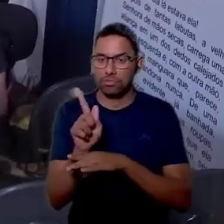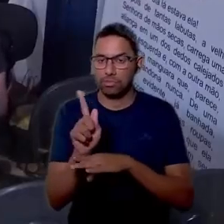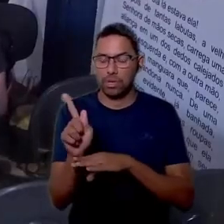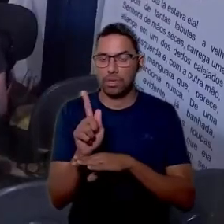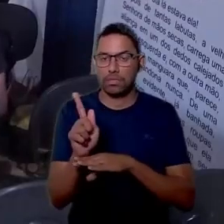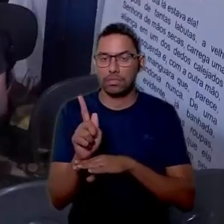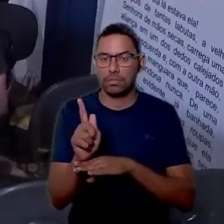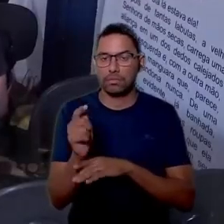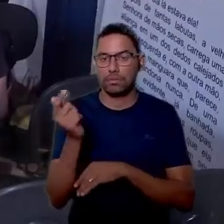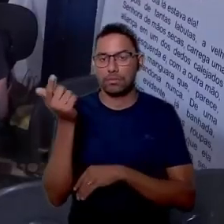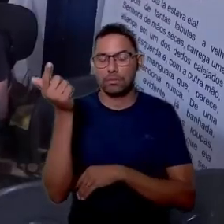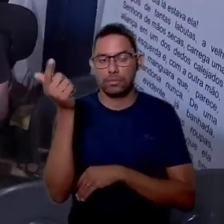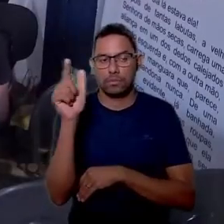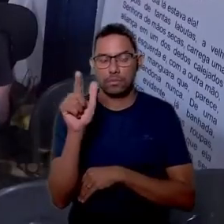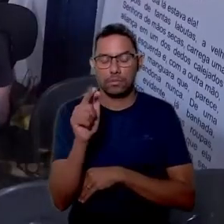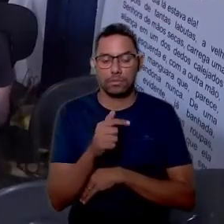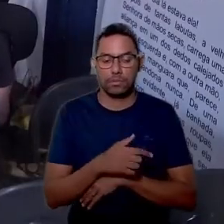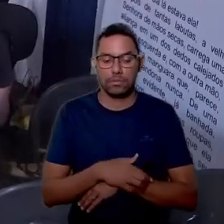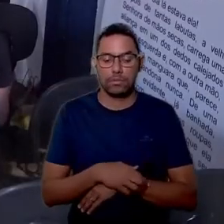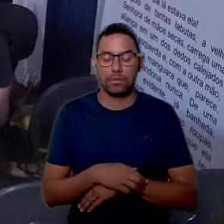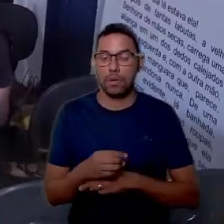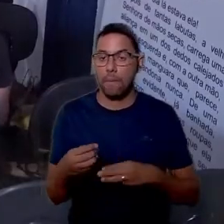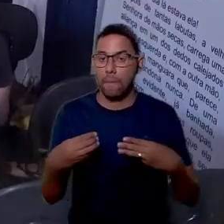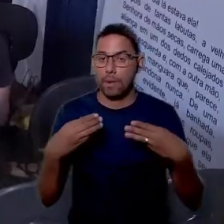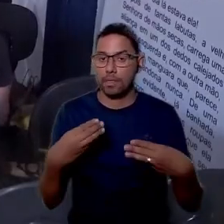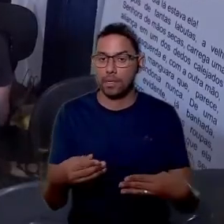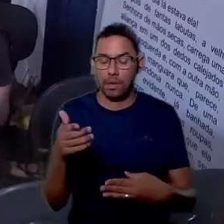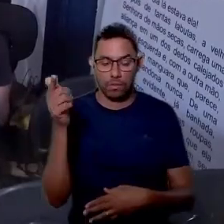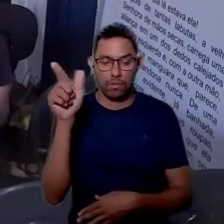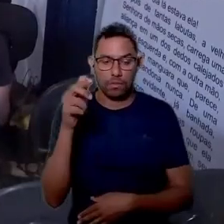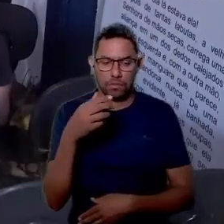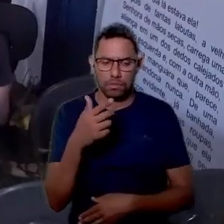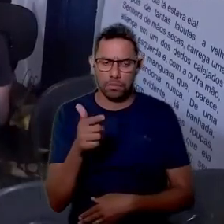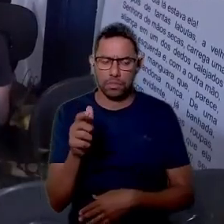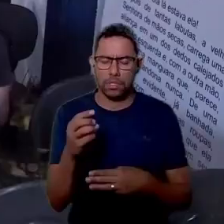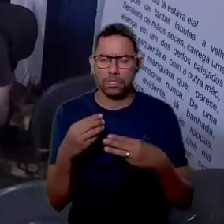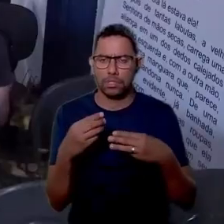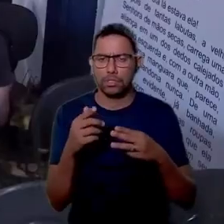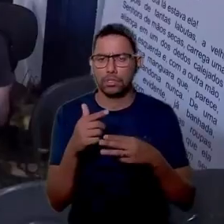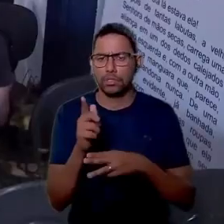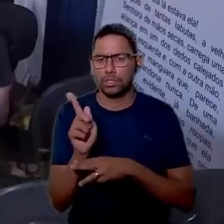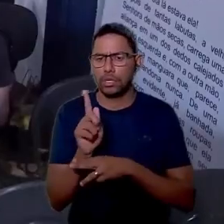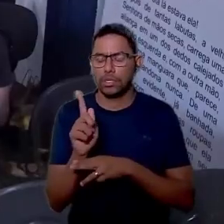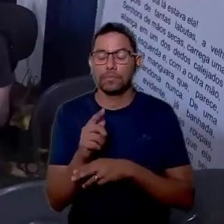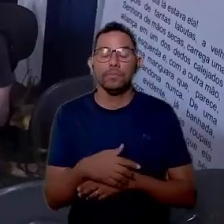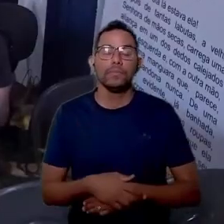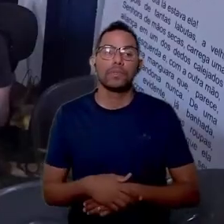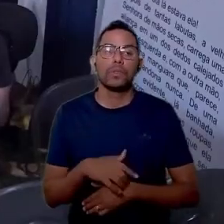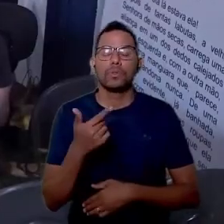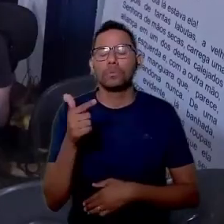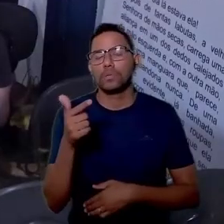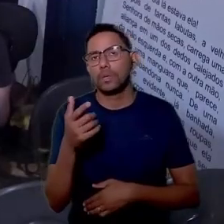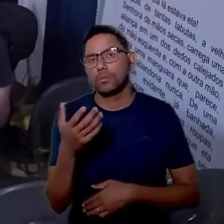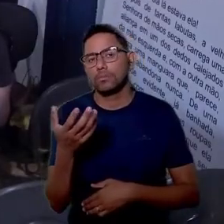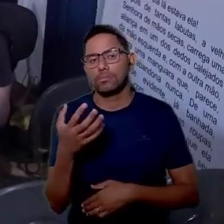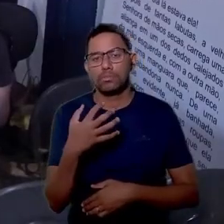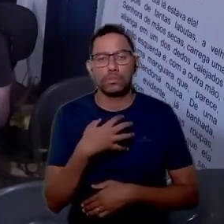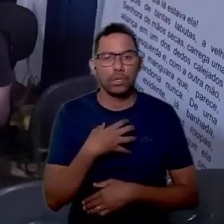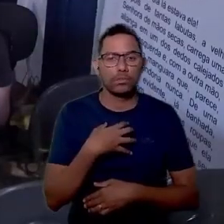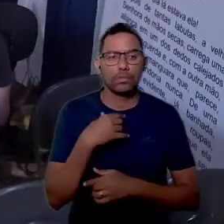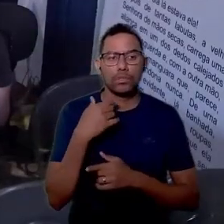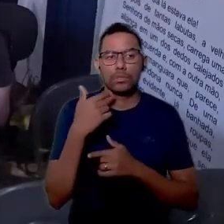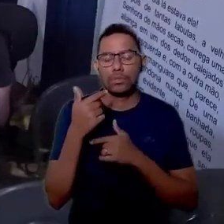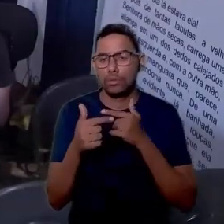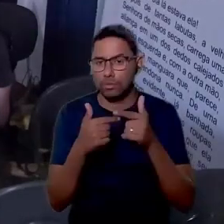ingerência nos outros ministérios. Mas não haveria uma forma de